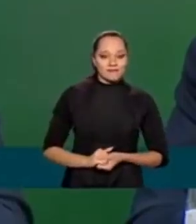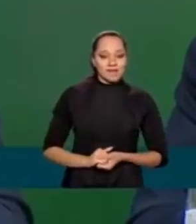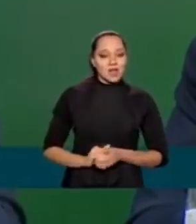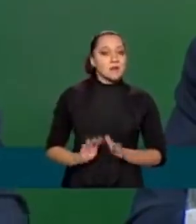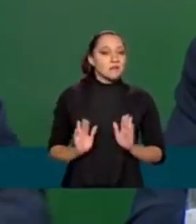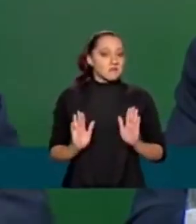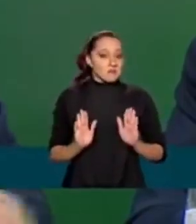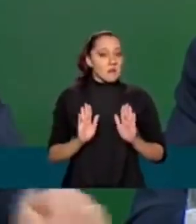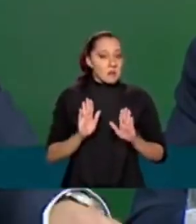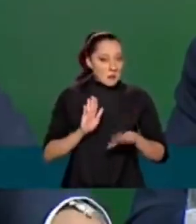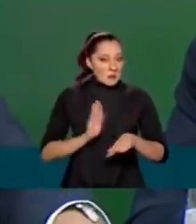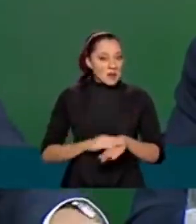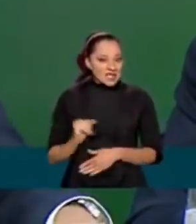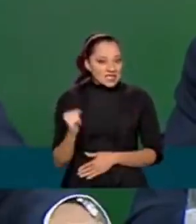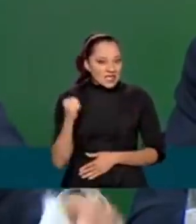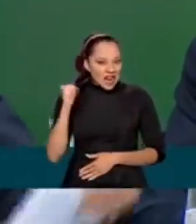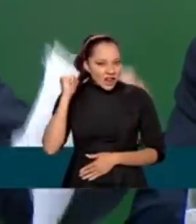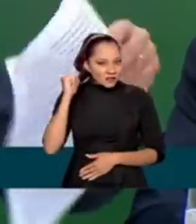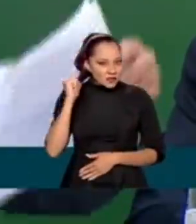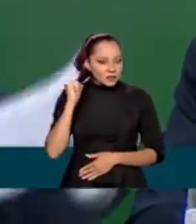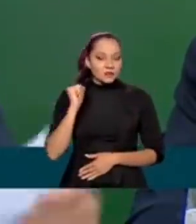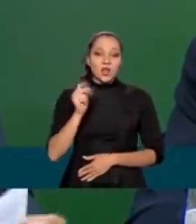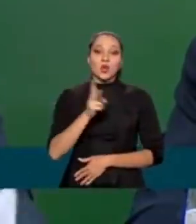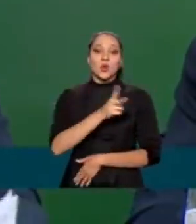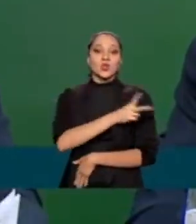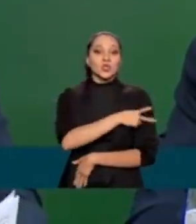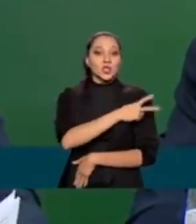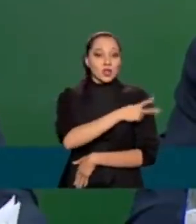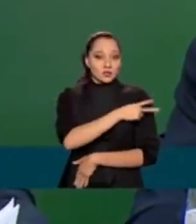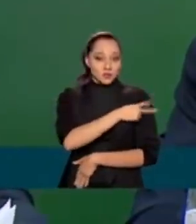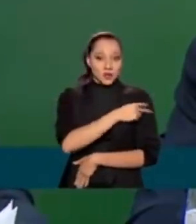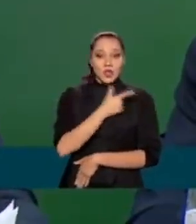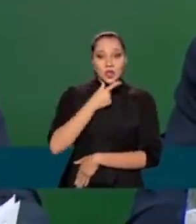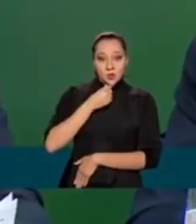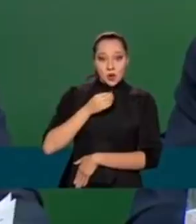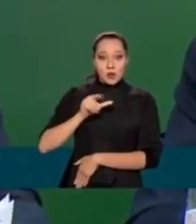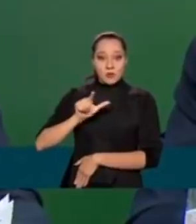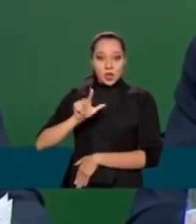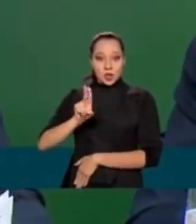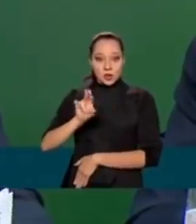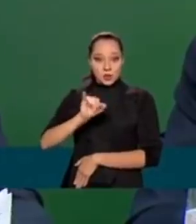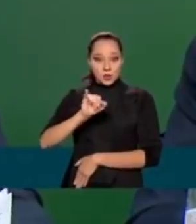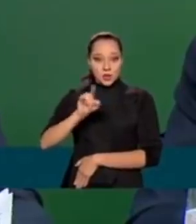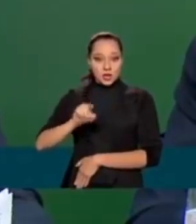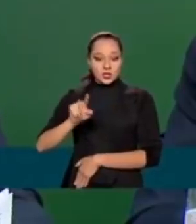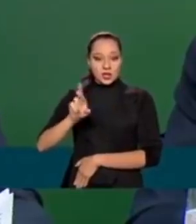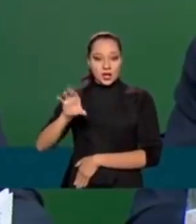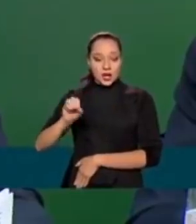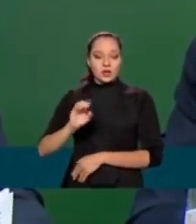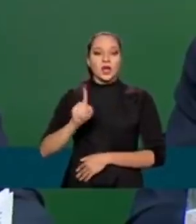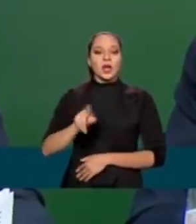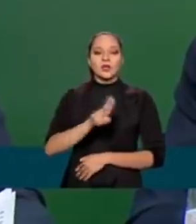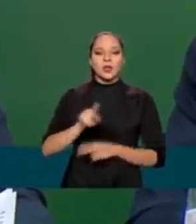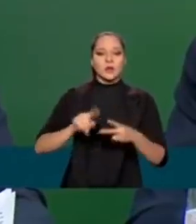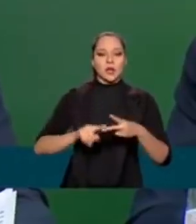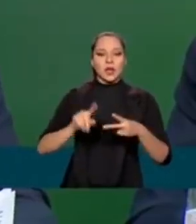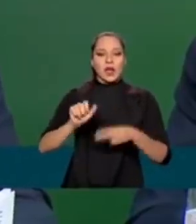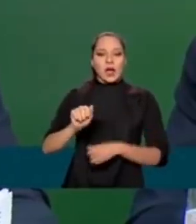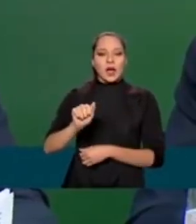Mais grave, o chefe do senhor Luiz Ricardo é o senhor Alex